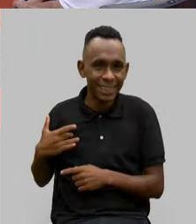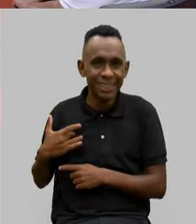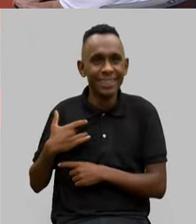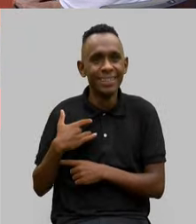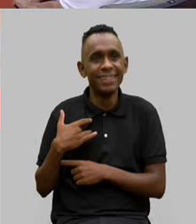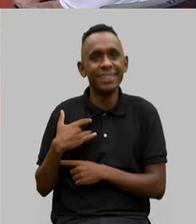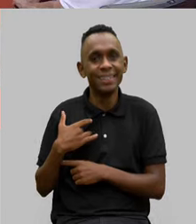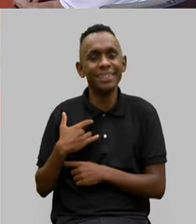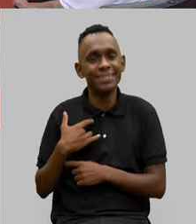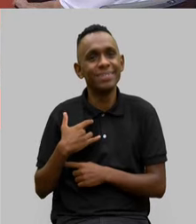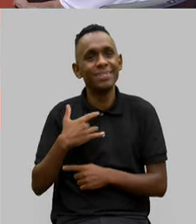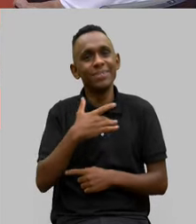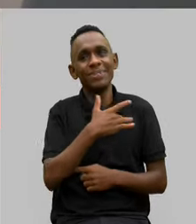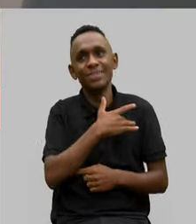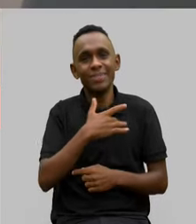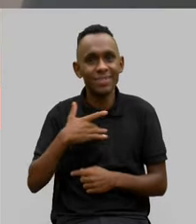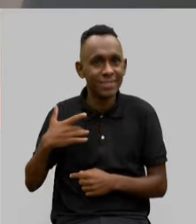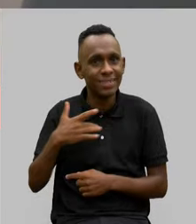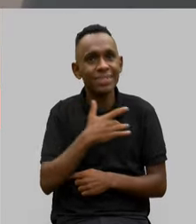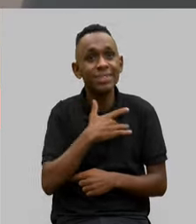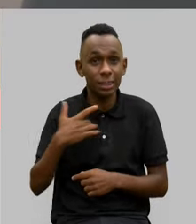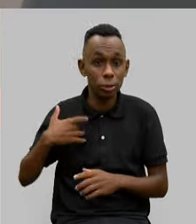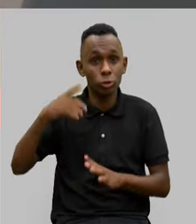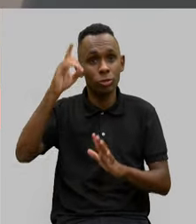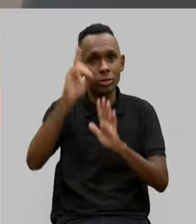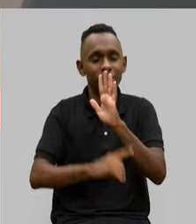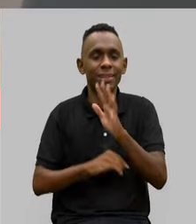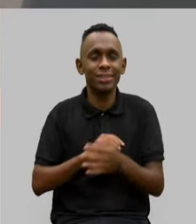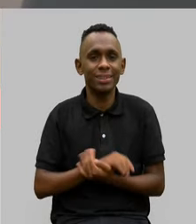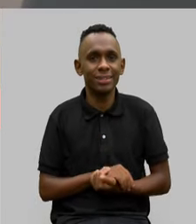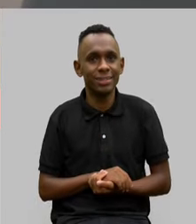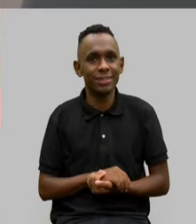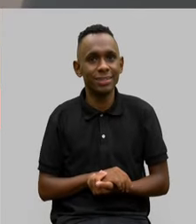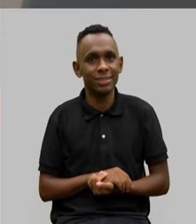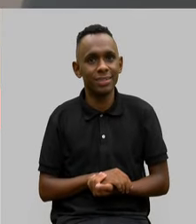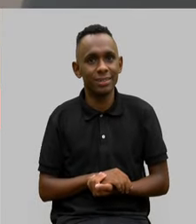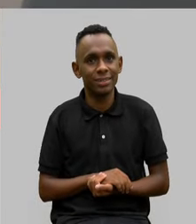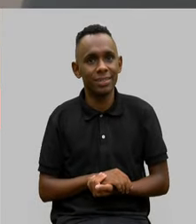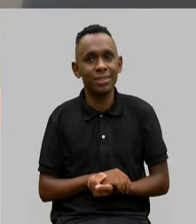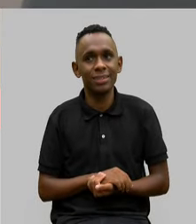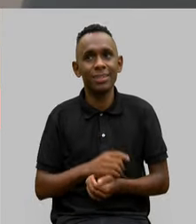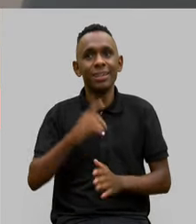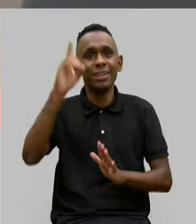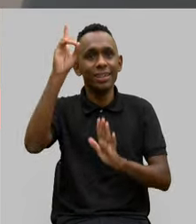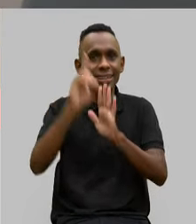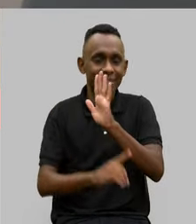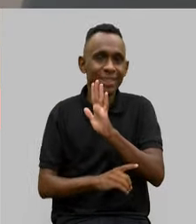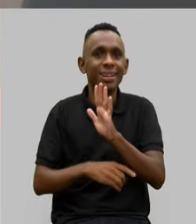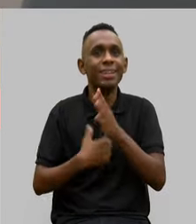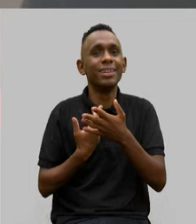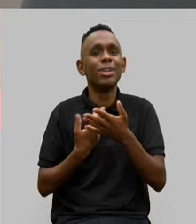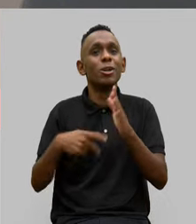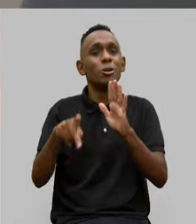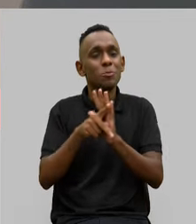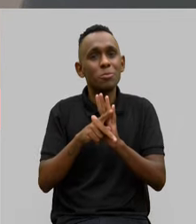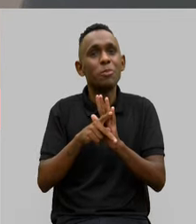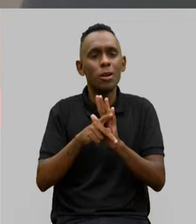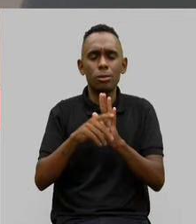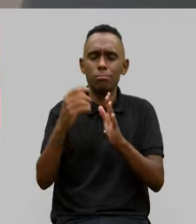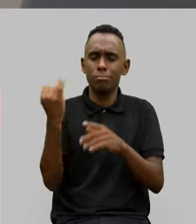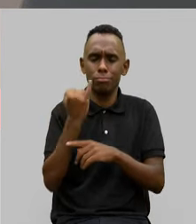direito um direito sobre direito o direito à saúde Tá previsto como direito